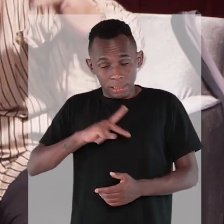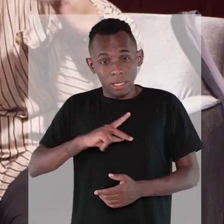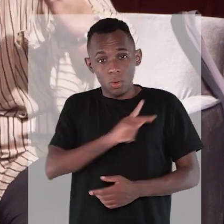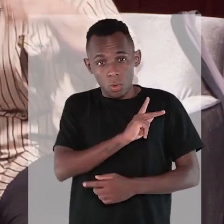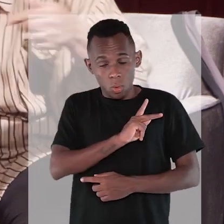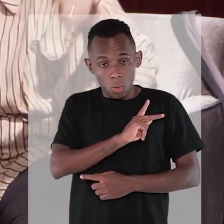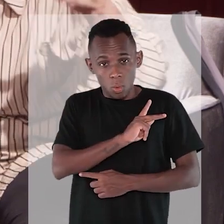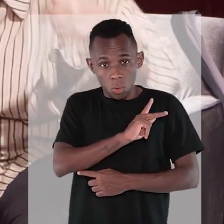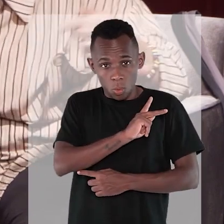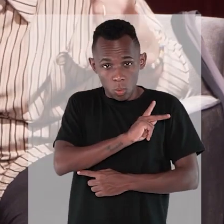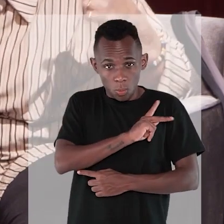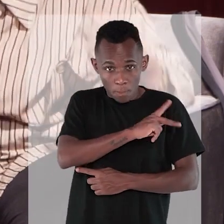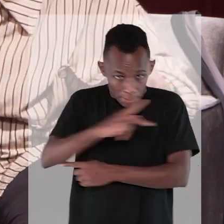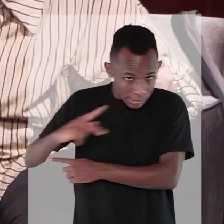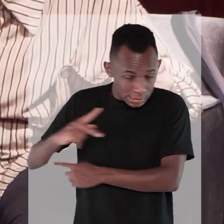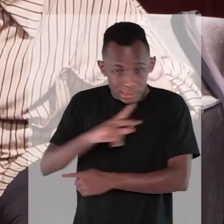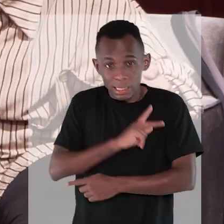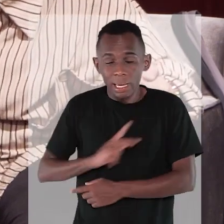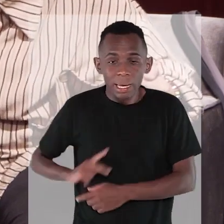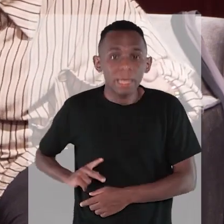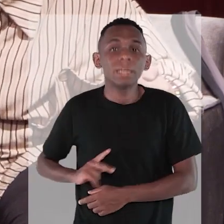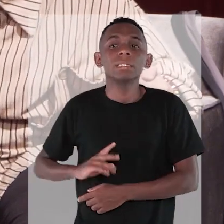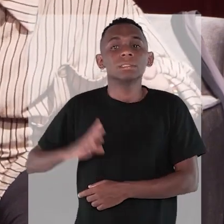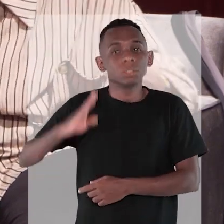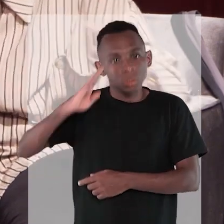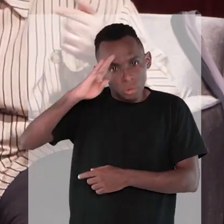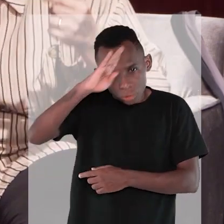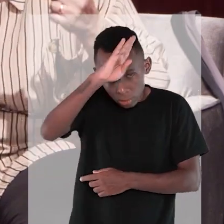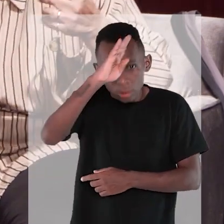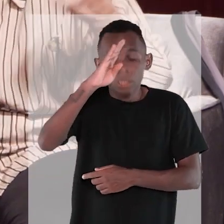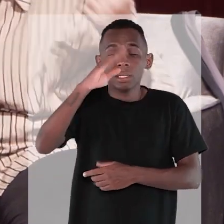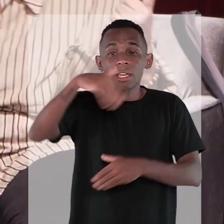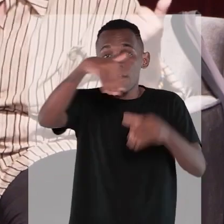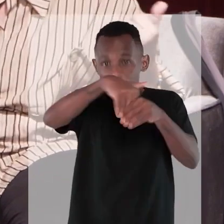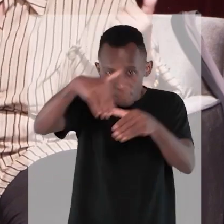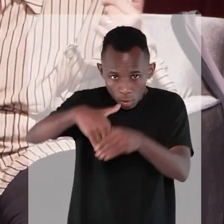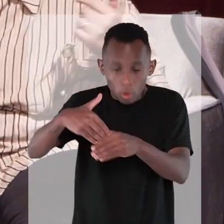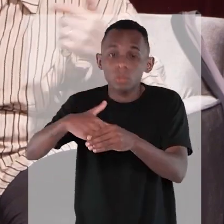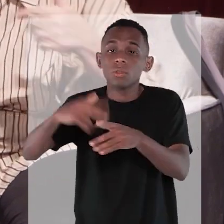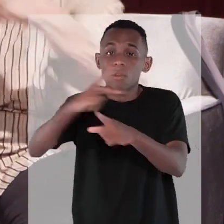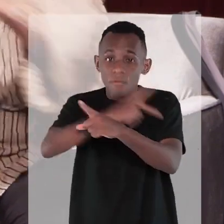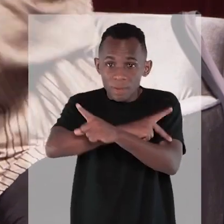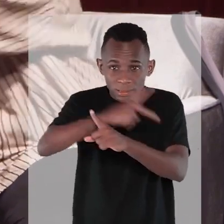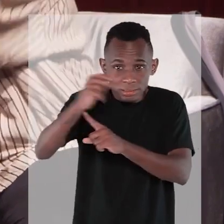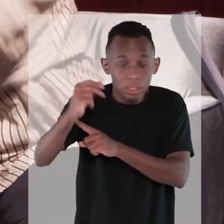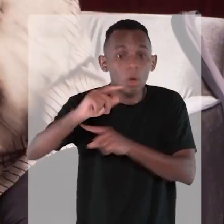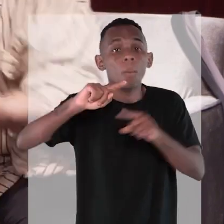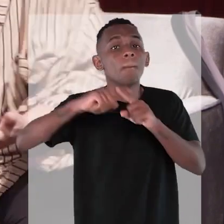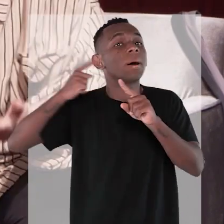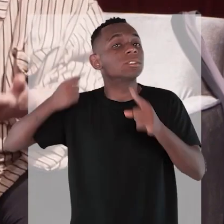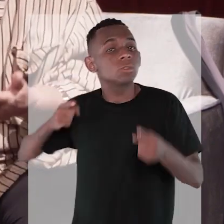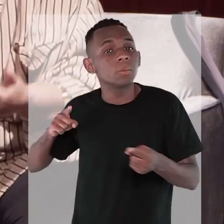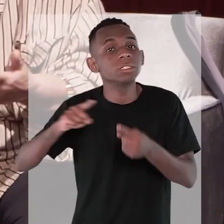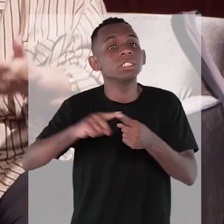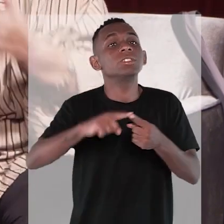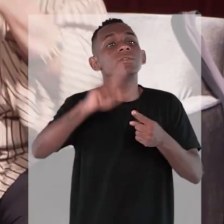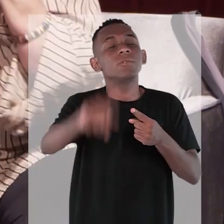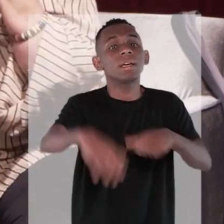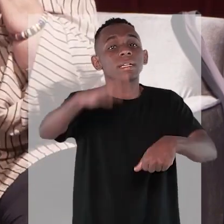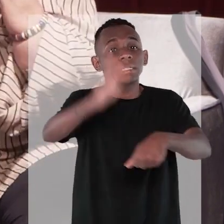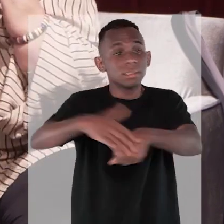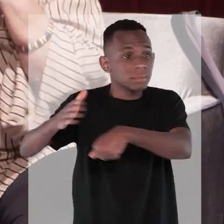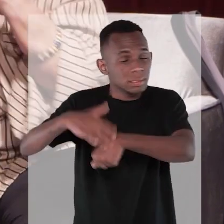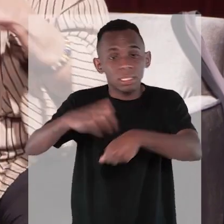atua sistematicamente contra a democracia para destruí-la. Quer dizer, a minha hipótese é que o alvo dessa destruição, o